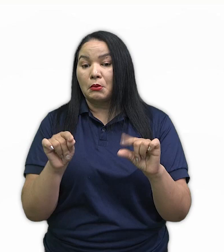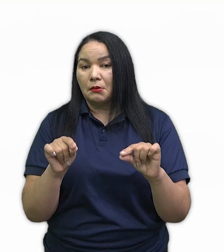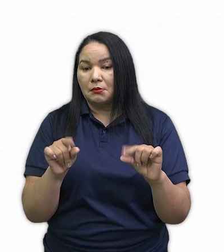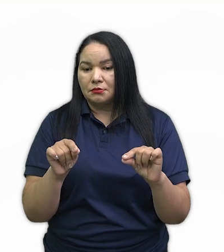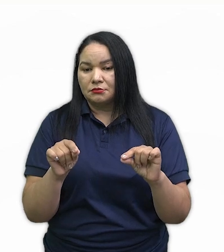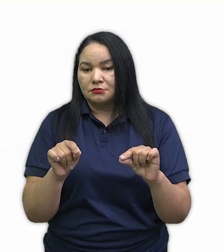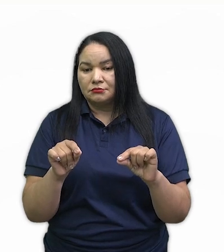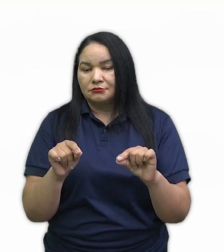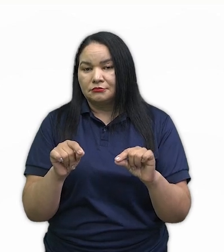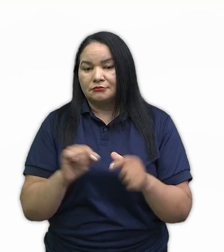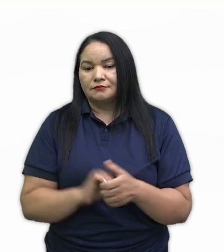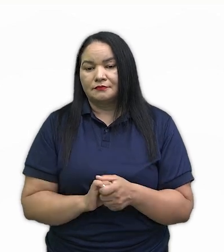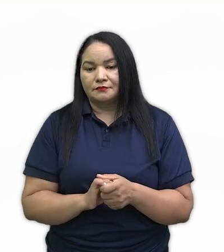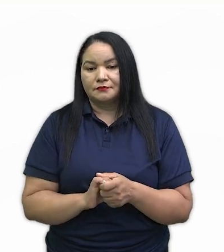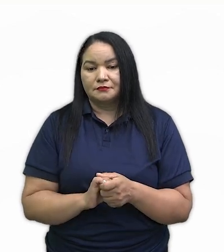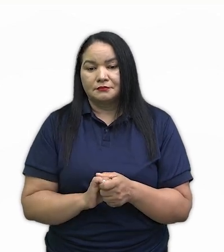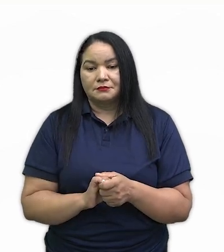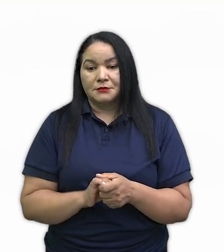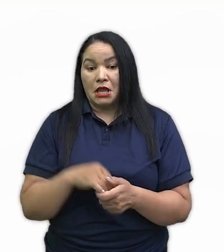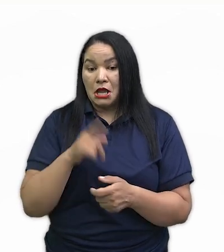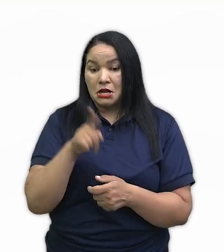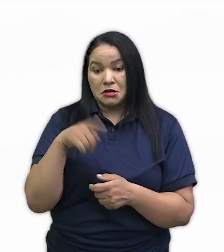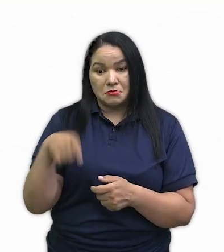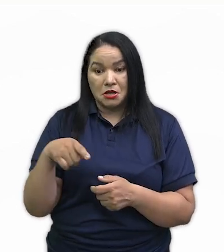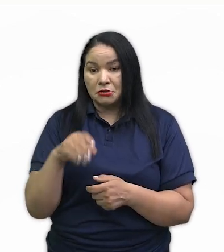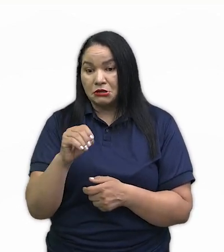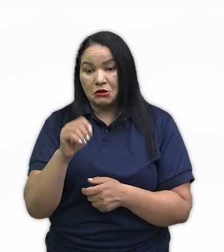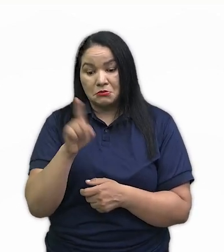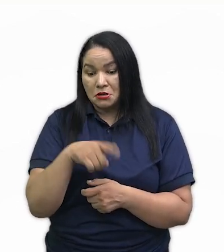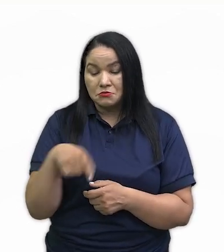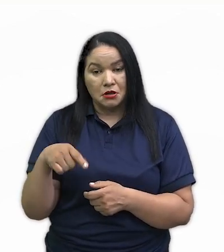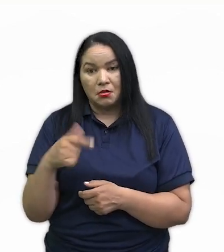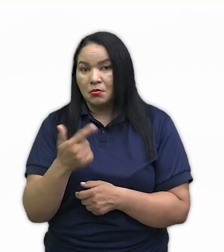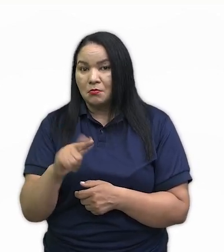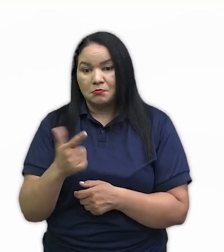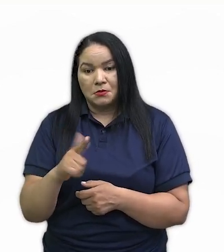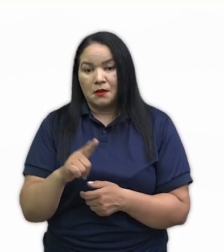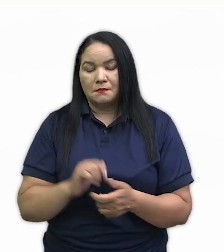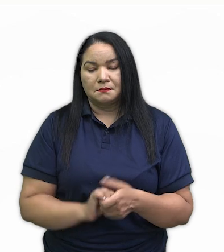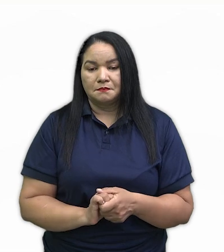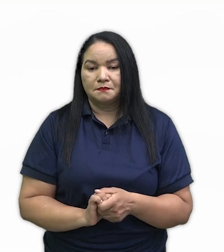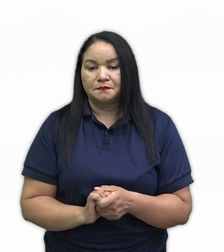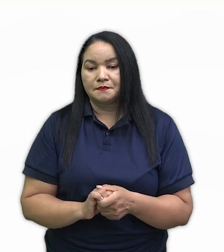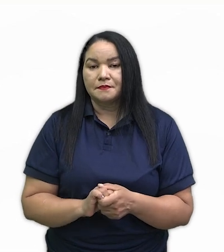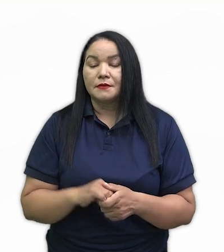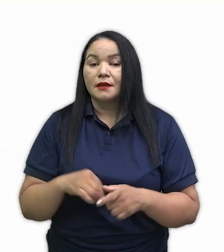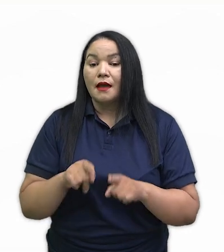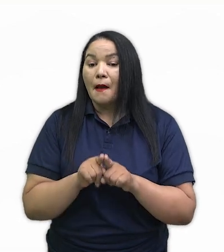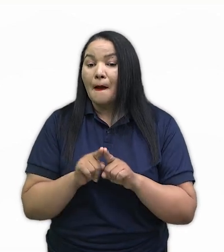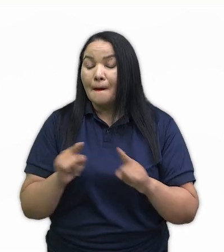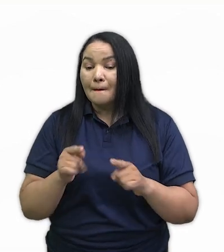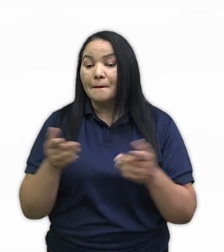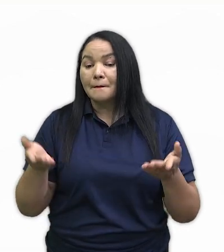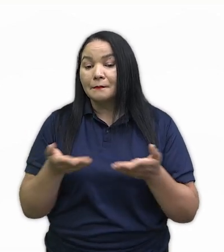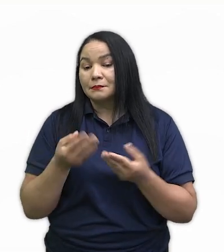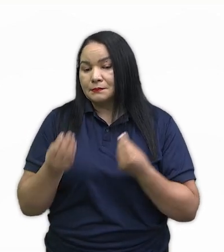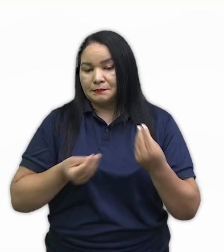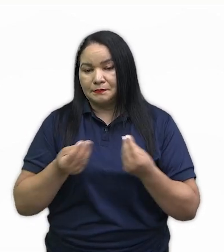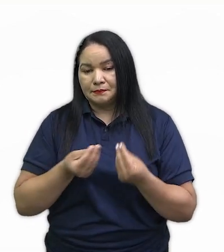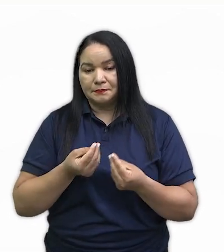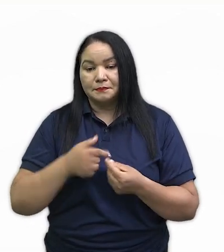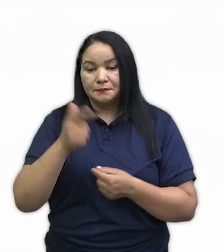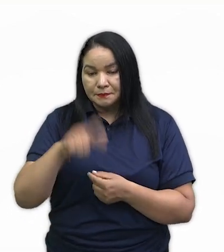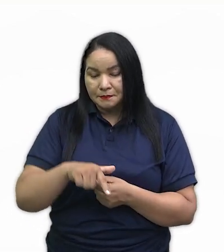gente não tem como eliminar os zeros nessa operação, tá bom? O que eu vou fazer então? Repare, eu